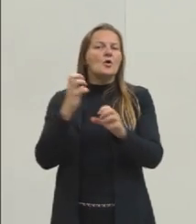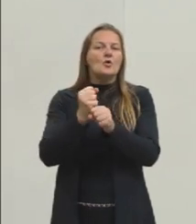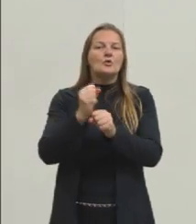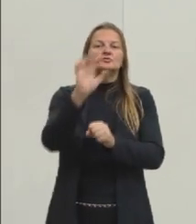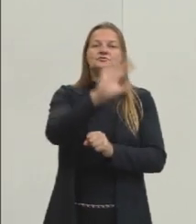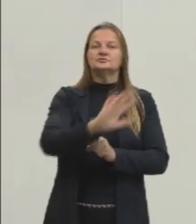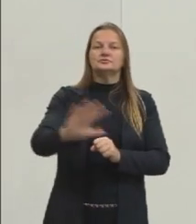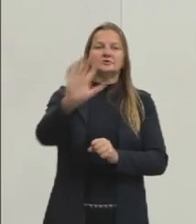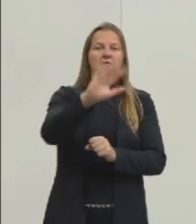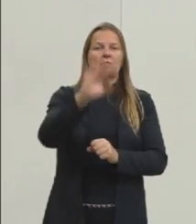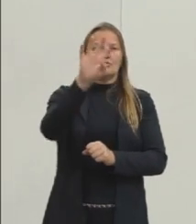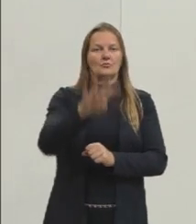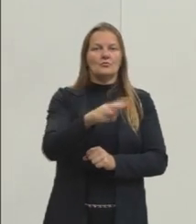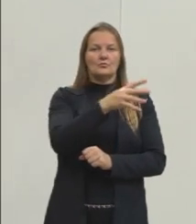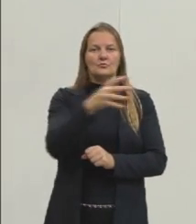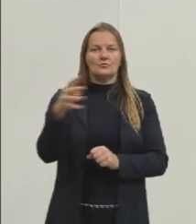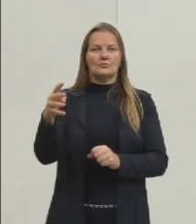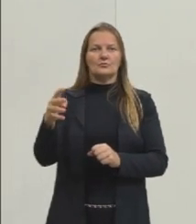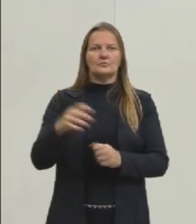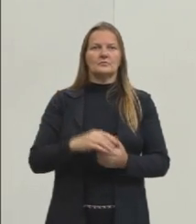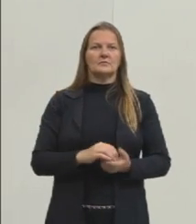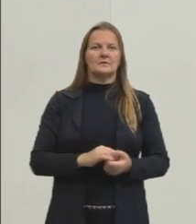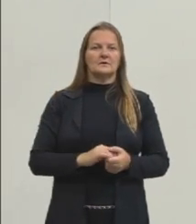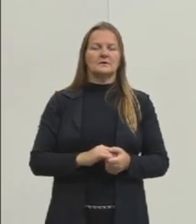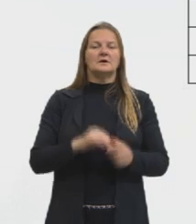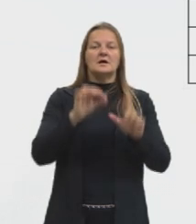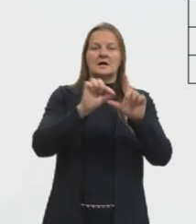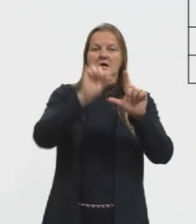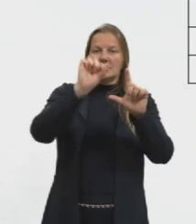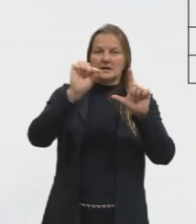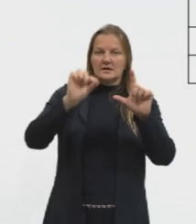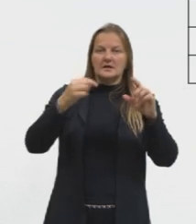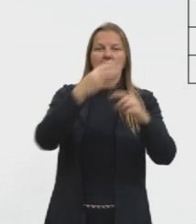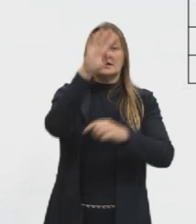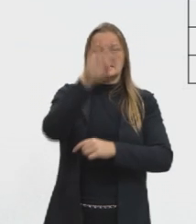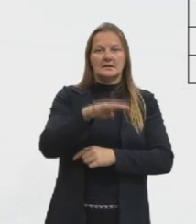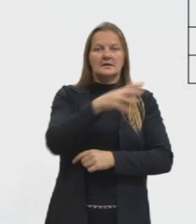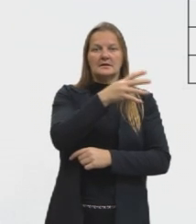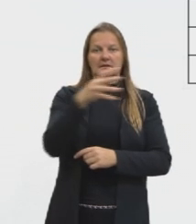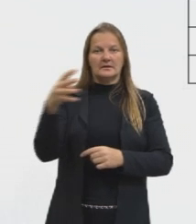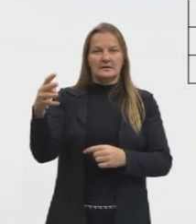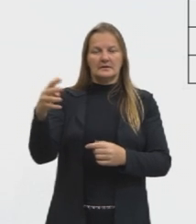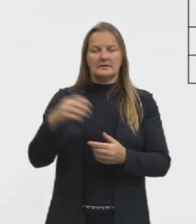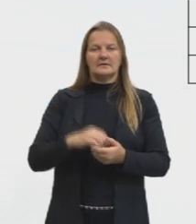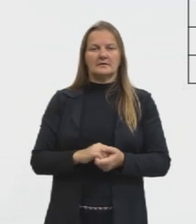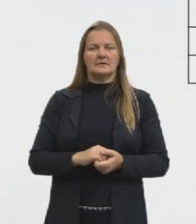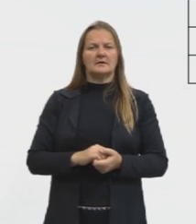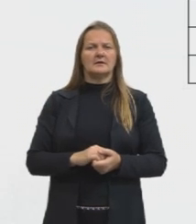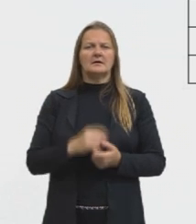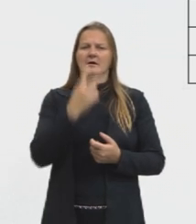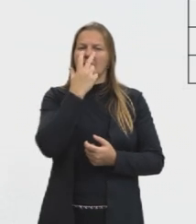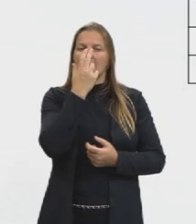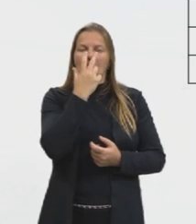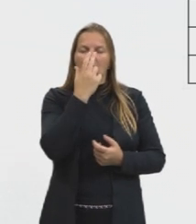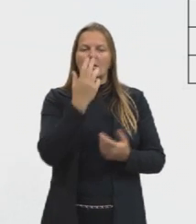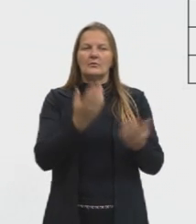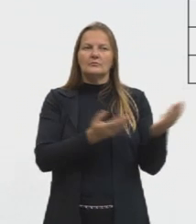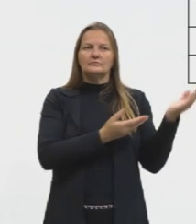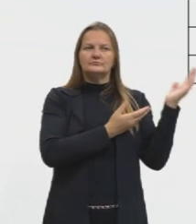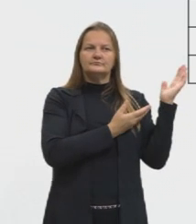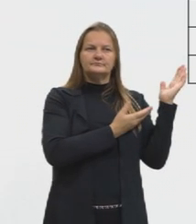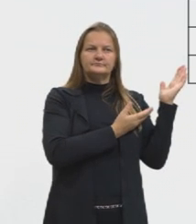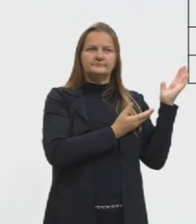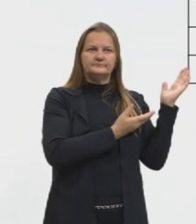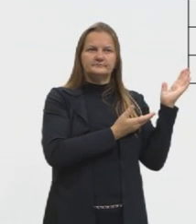então no gráfico que é o mesmo gráfico seja a mesma tabela corrigindo a mesma tabela que eu estou utilizando então que tá aparecendo aí pra vocês